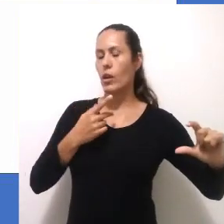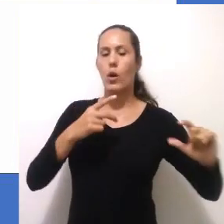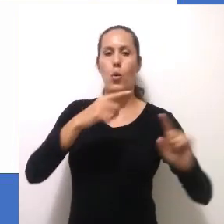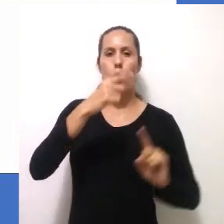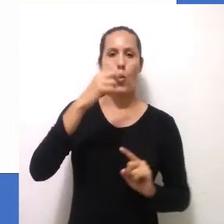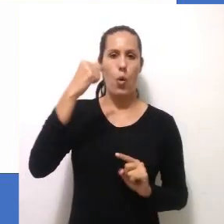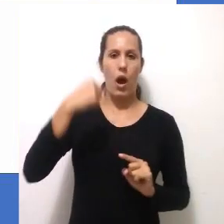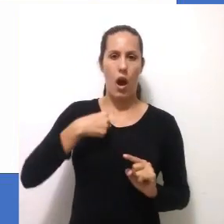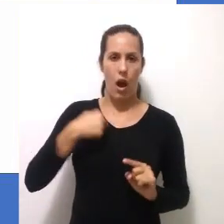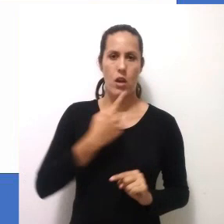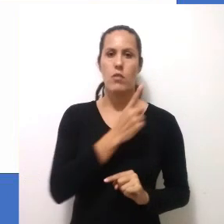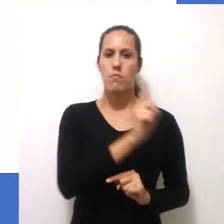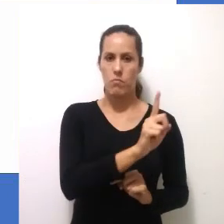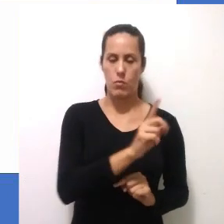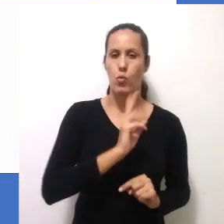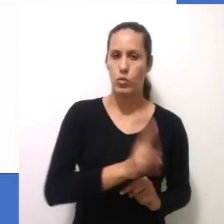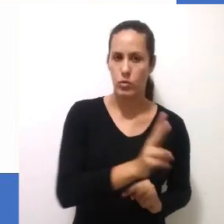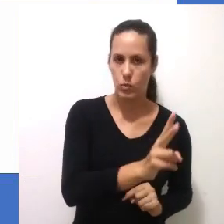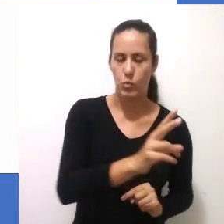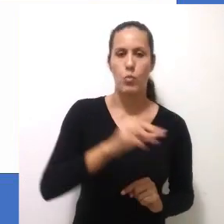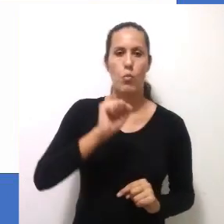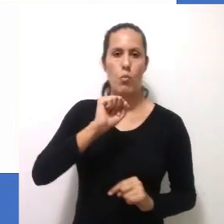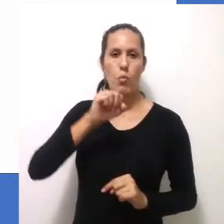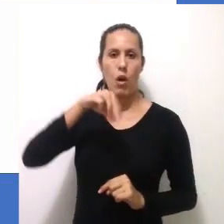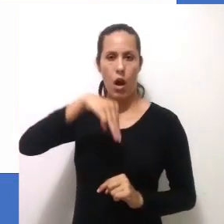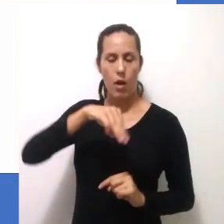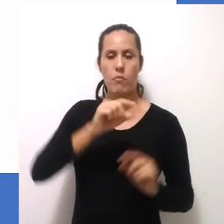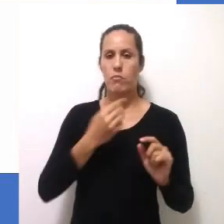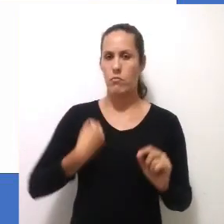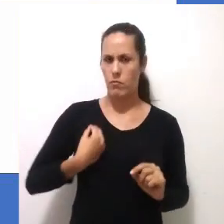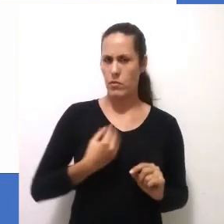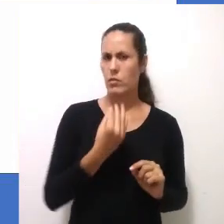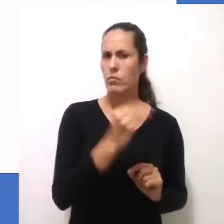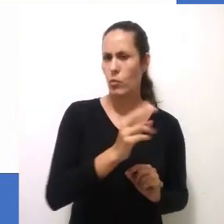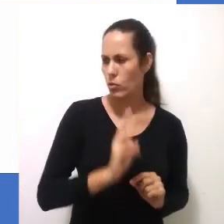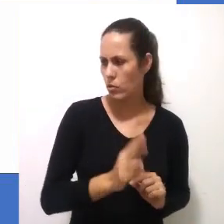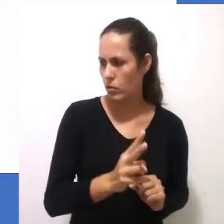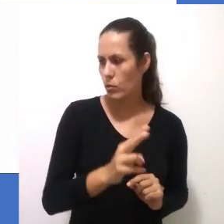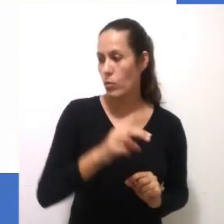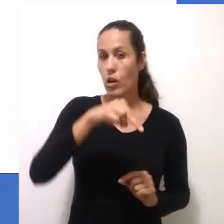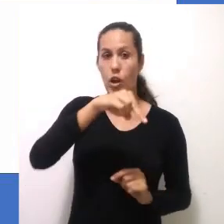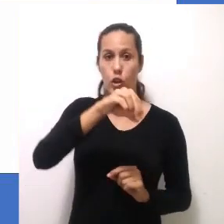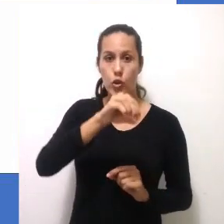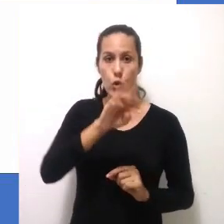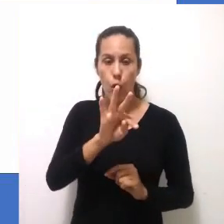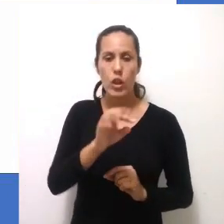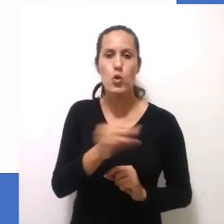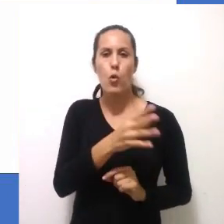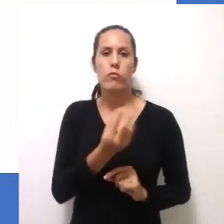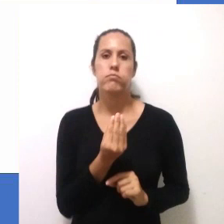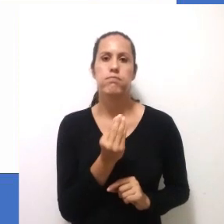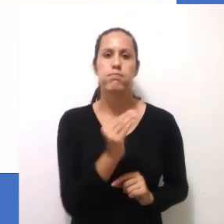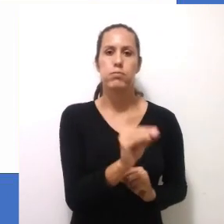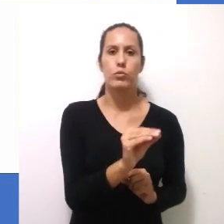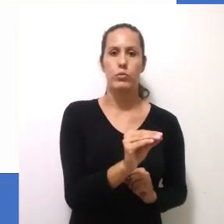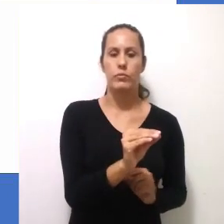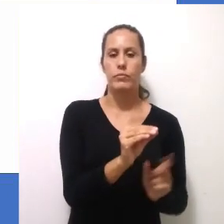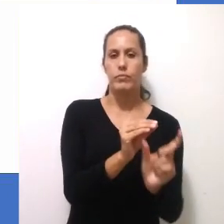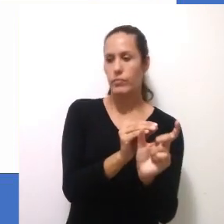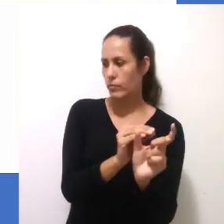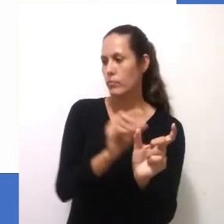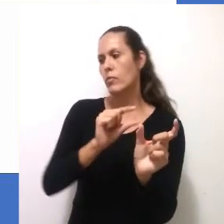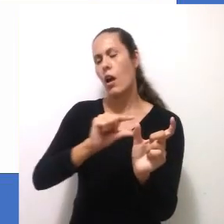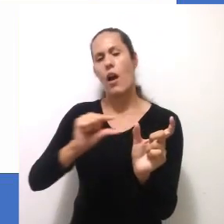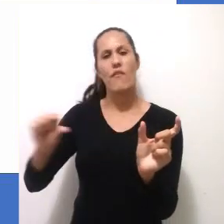pronome pessoal, o meu verbo to be para esse pronome e a partícula not entra sempre em seguida